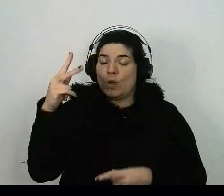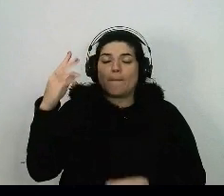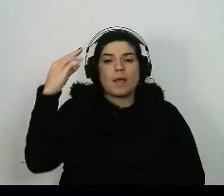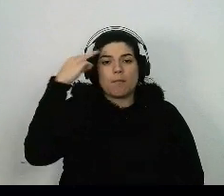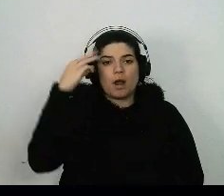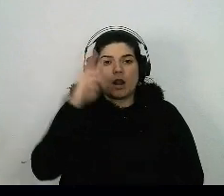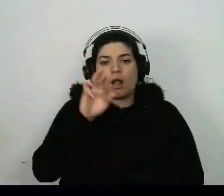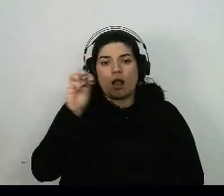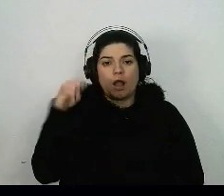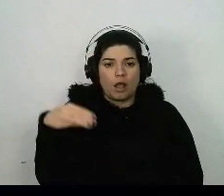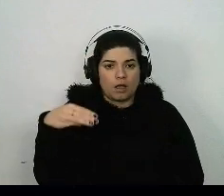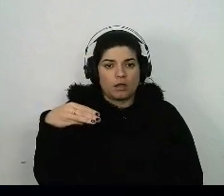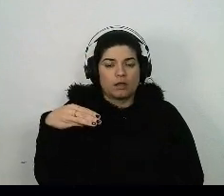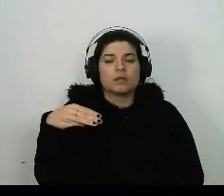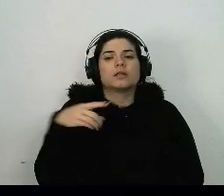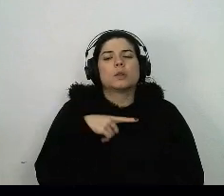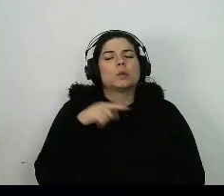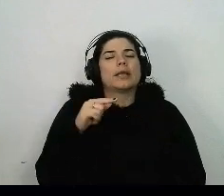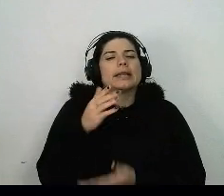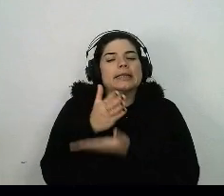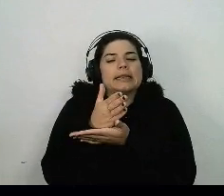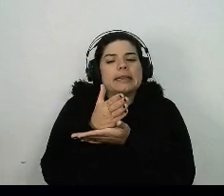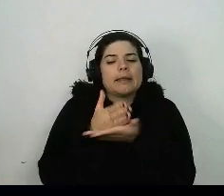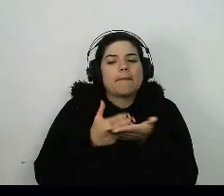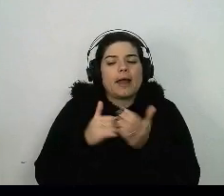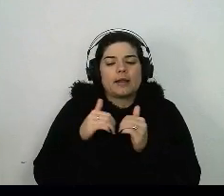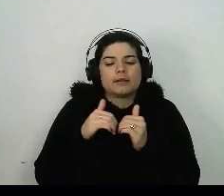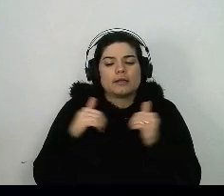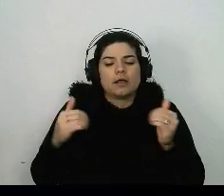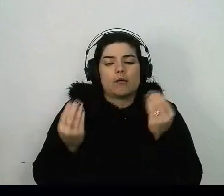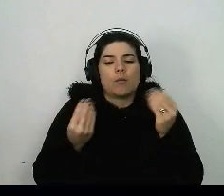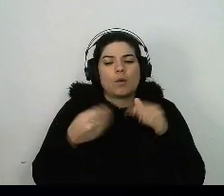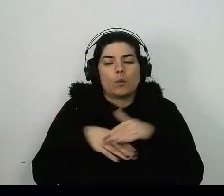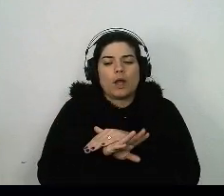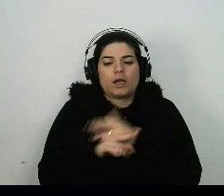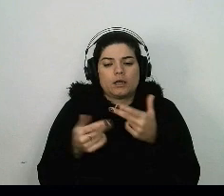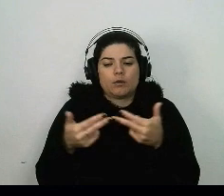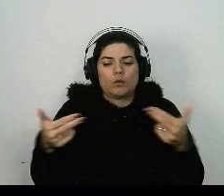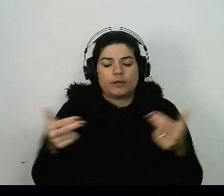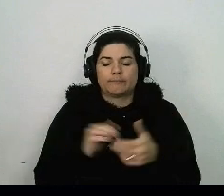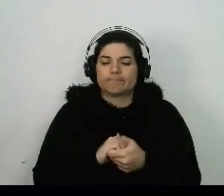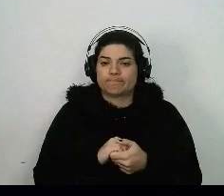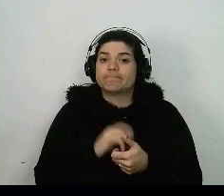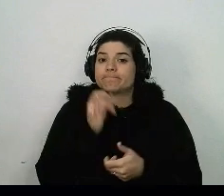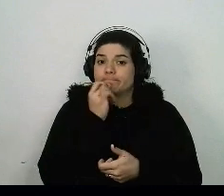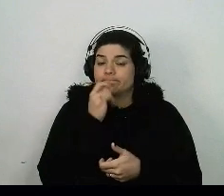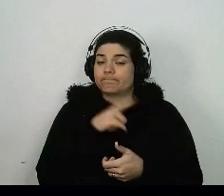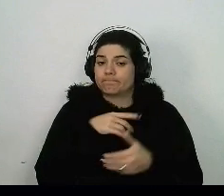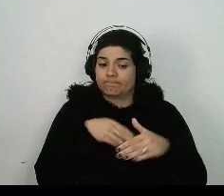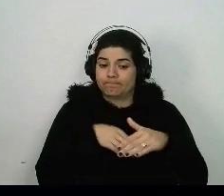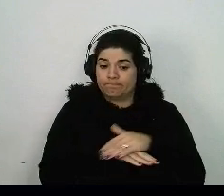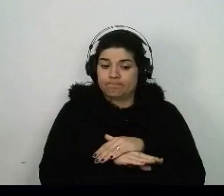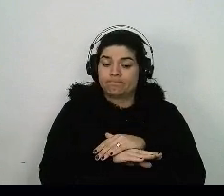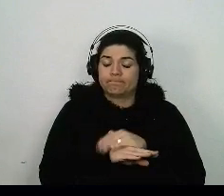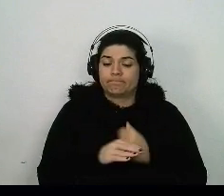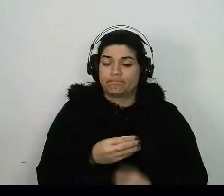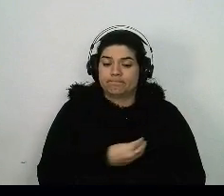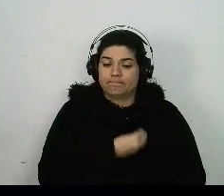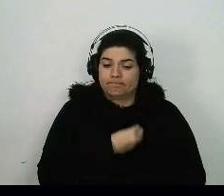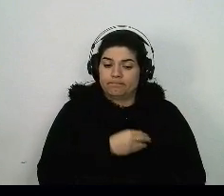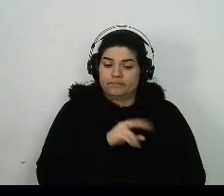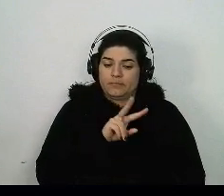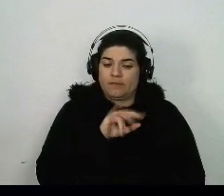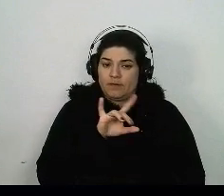Ele meio que fragmenta a forma de fazer o armazenamento. Então, você deixa o armazenamento vivo numa collection e os